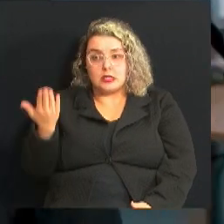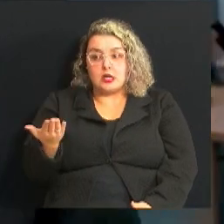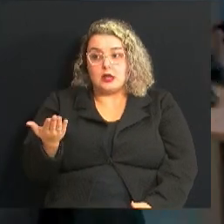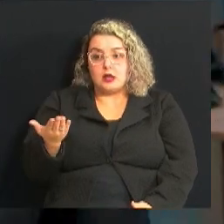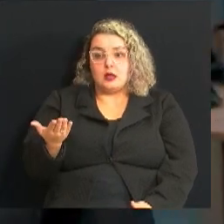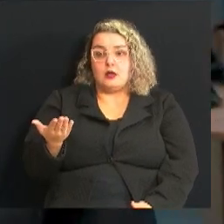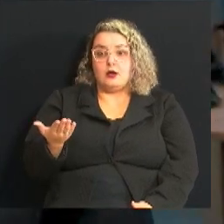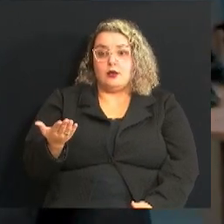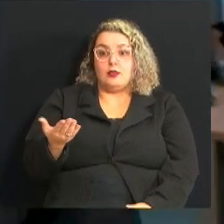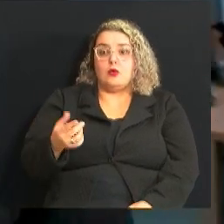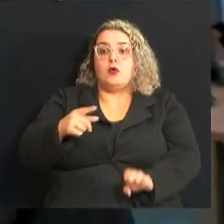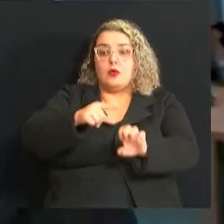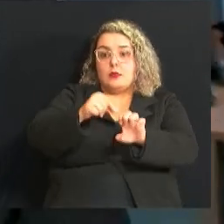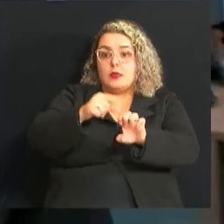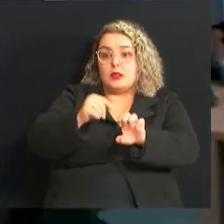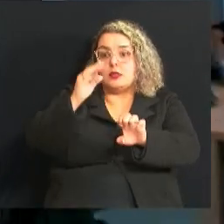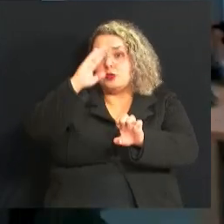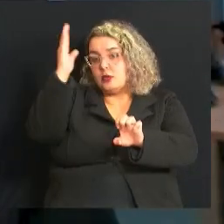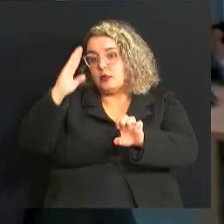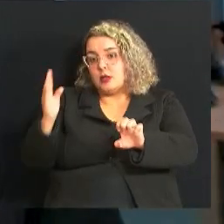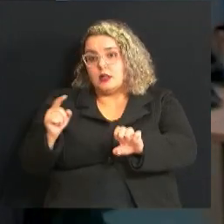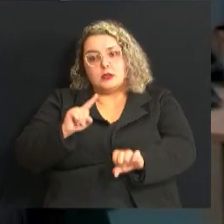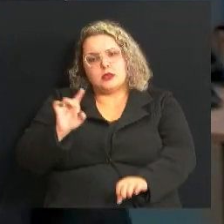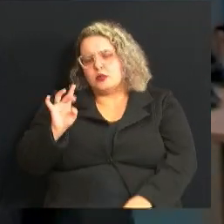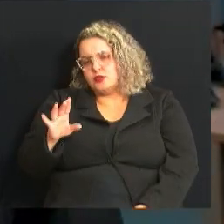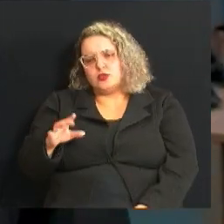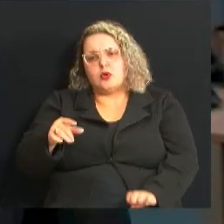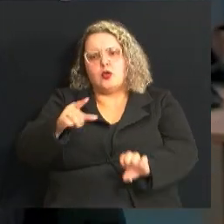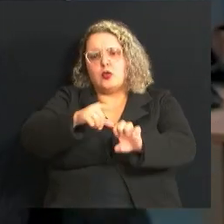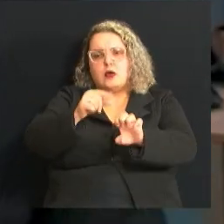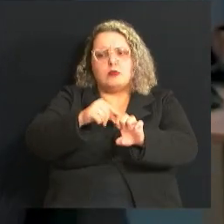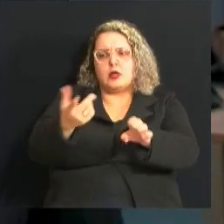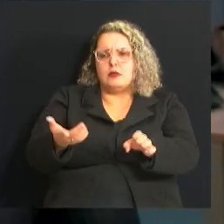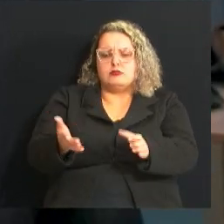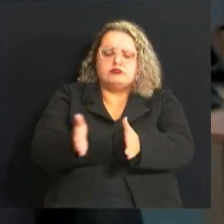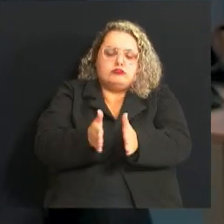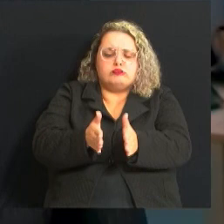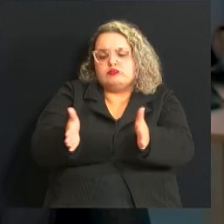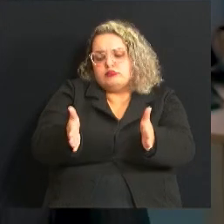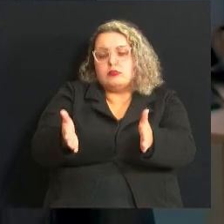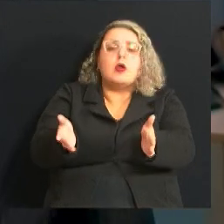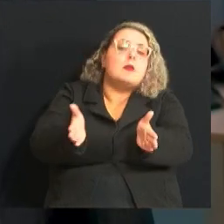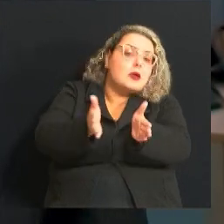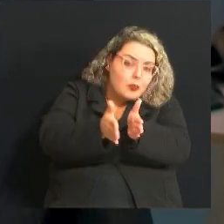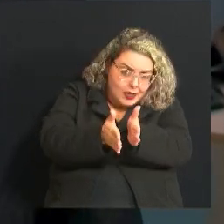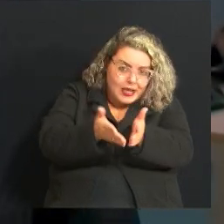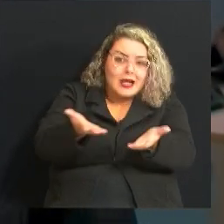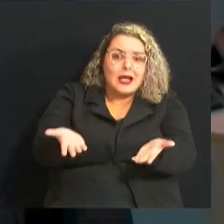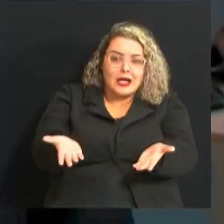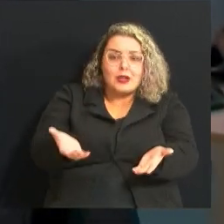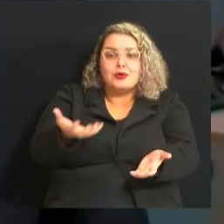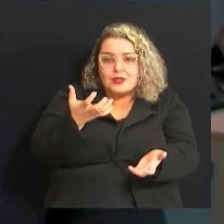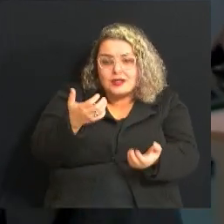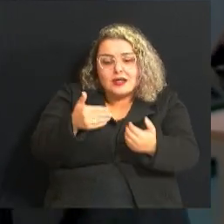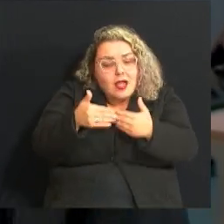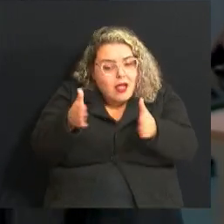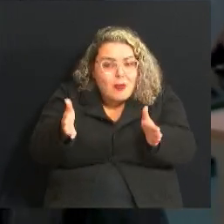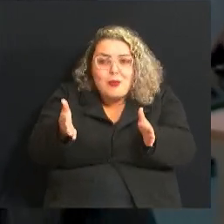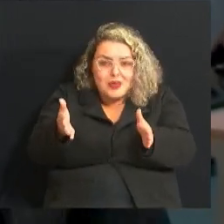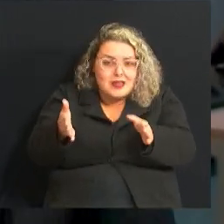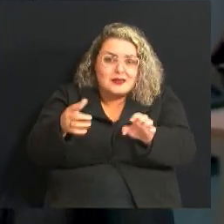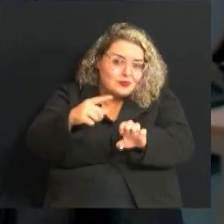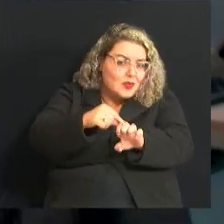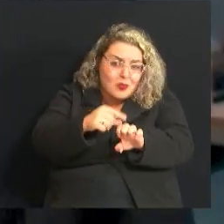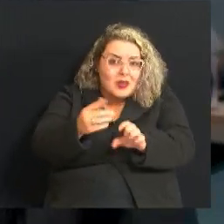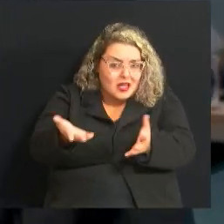o empreendedor brasileiro, não só o empresário, o grande empresário, o médio, mas o pequeno, aquele que quer abrir o seu negocinho, a